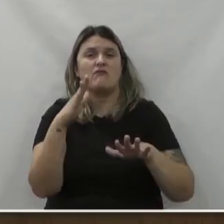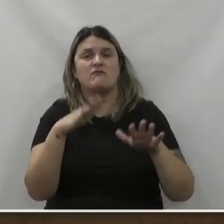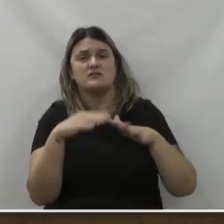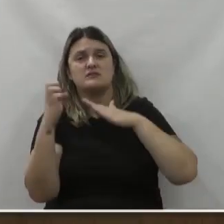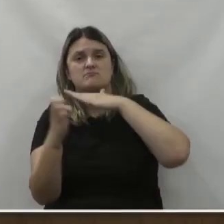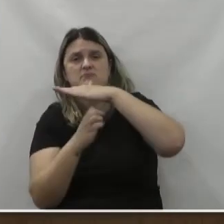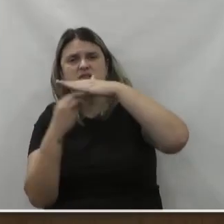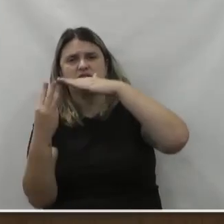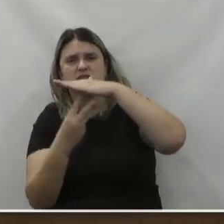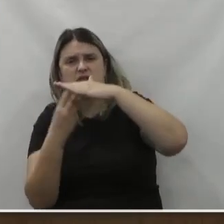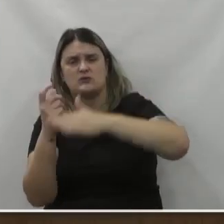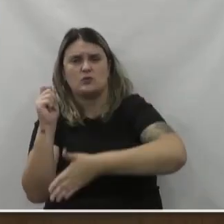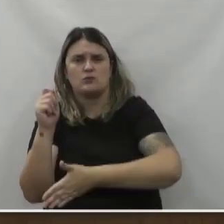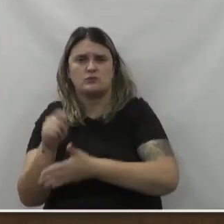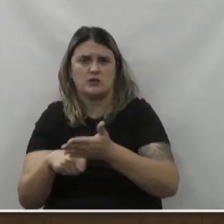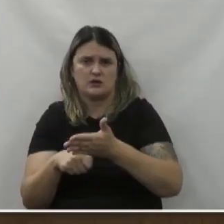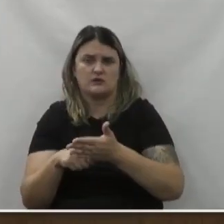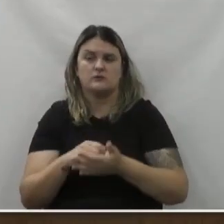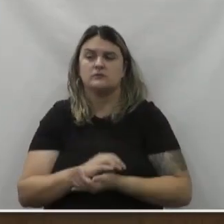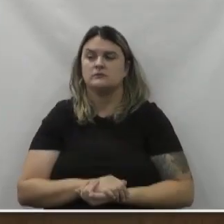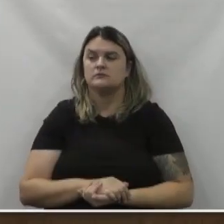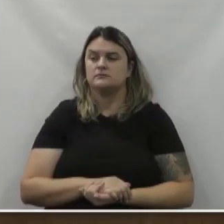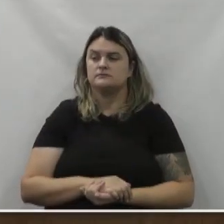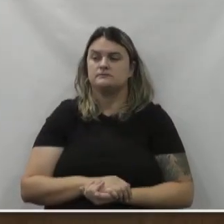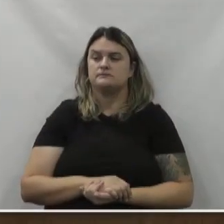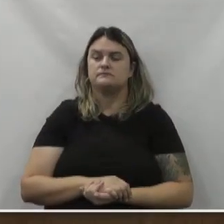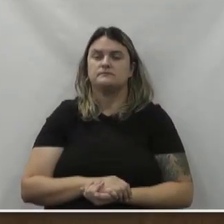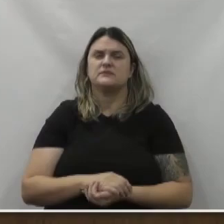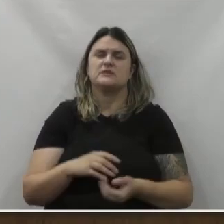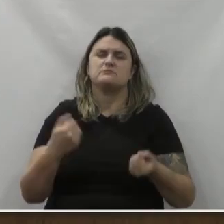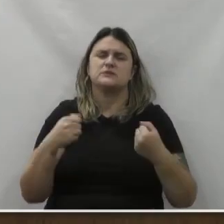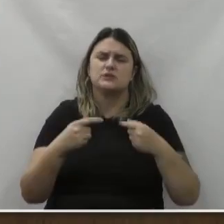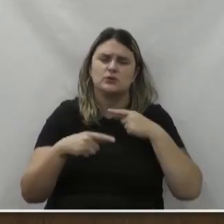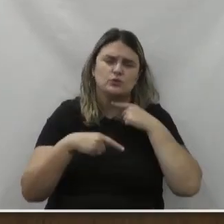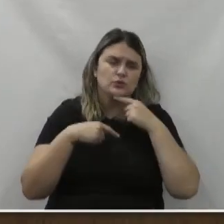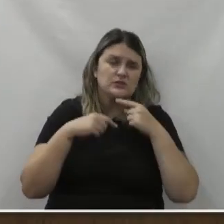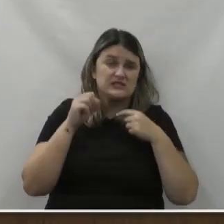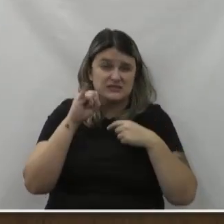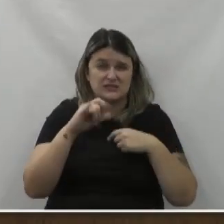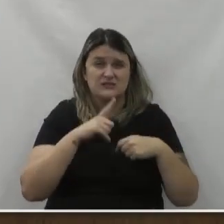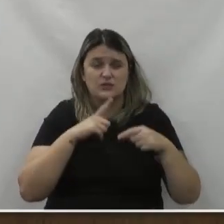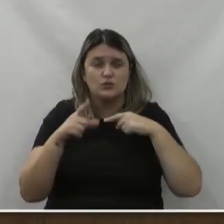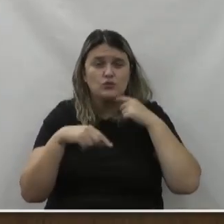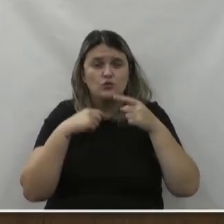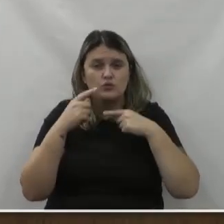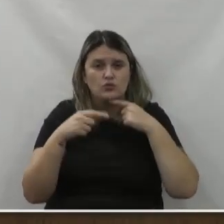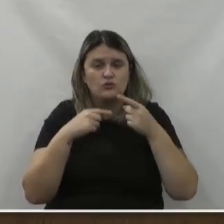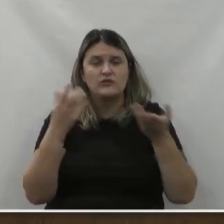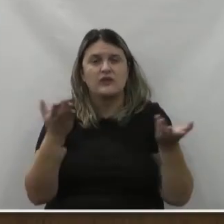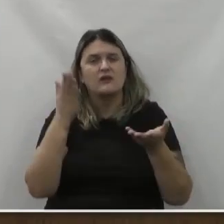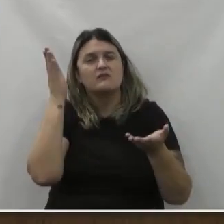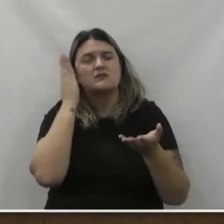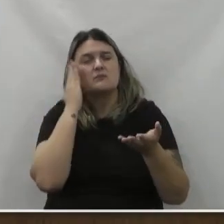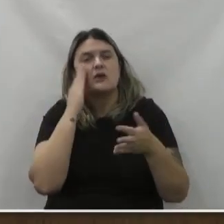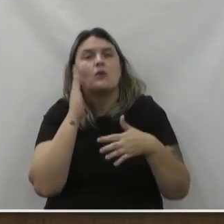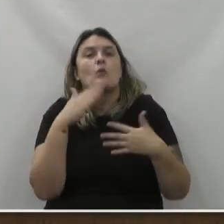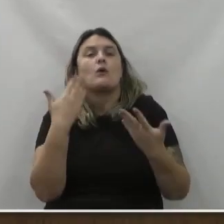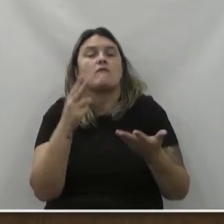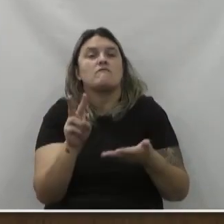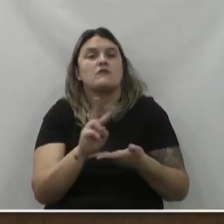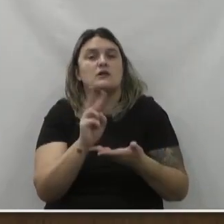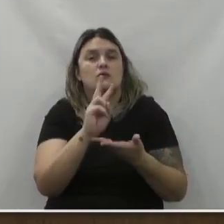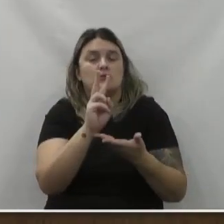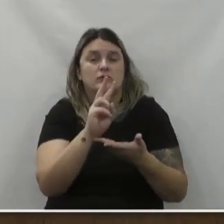na UPA, solicita-se que seja esclarecido por quais motivos os valores recebidos não estão sendo